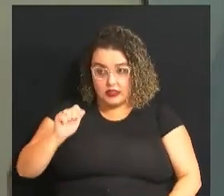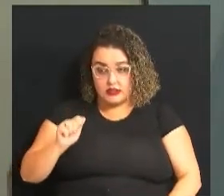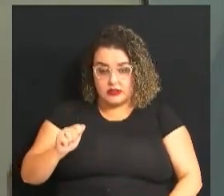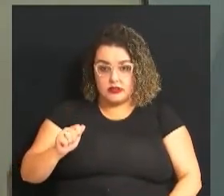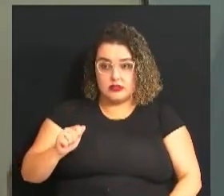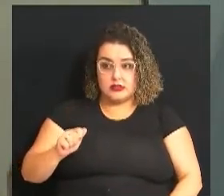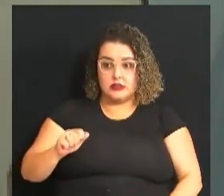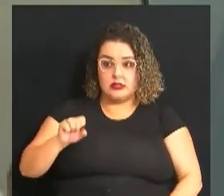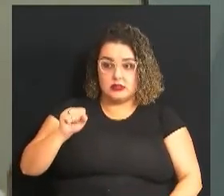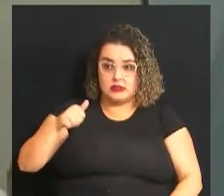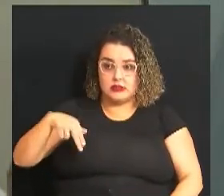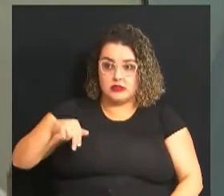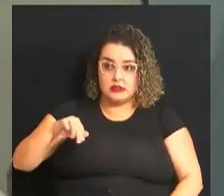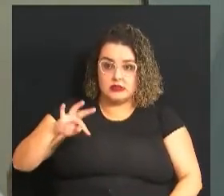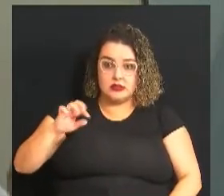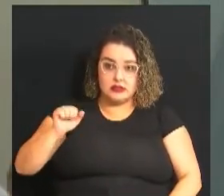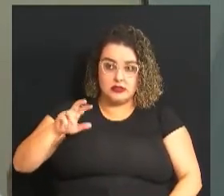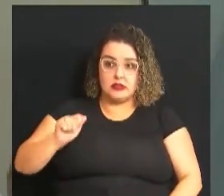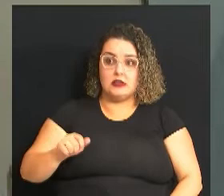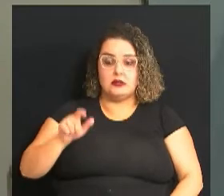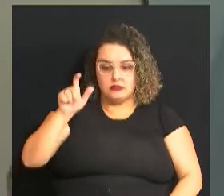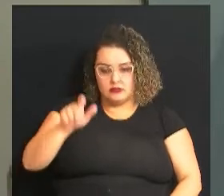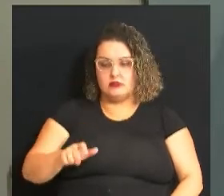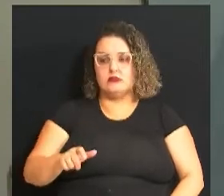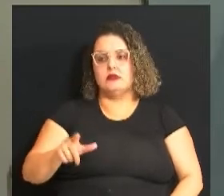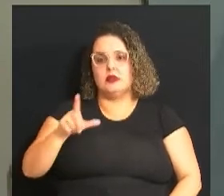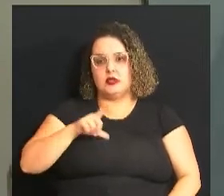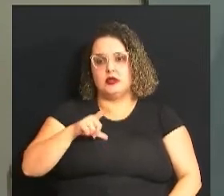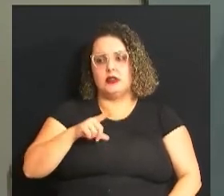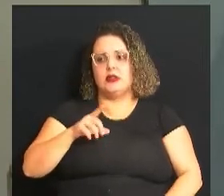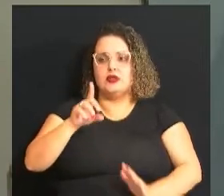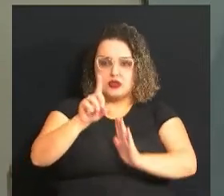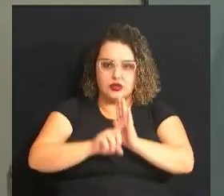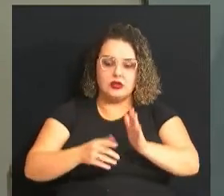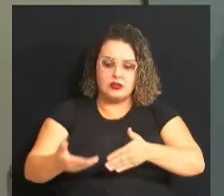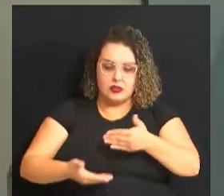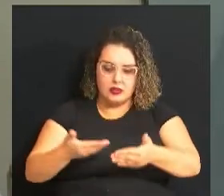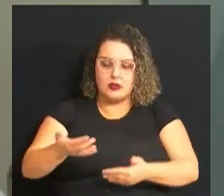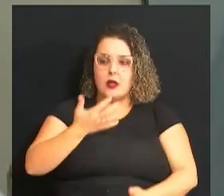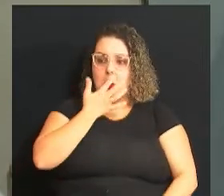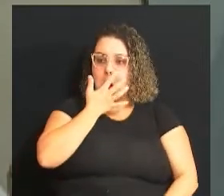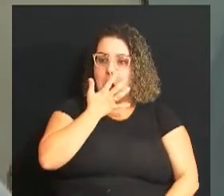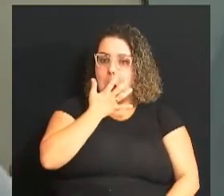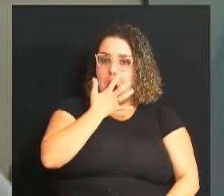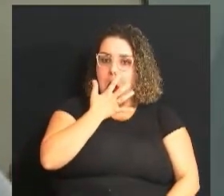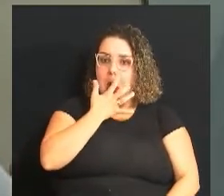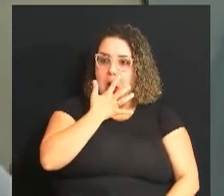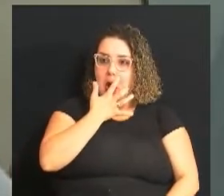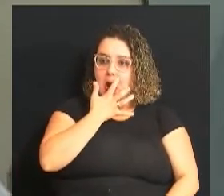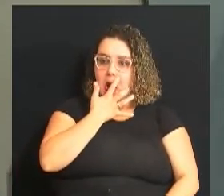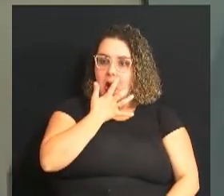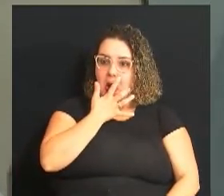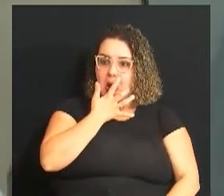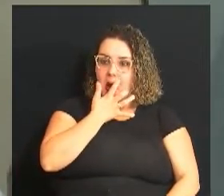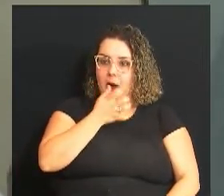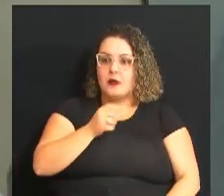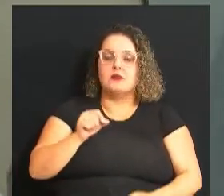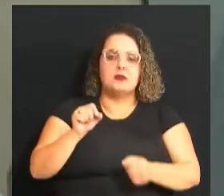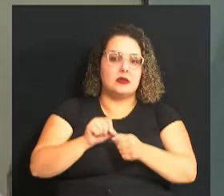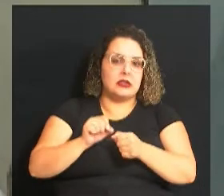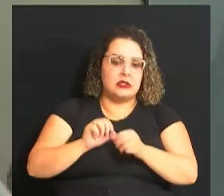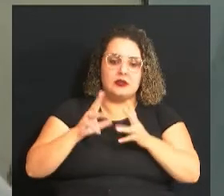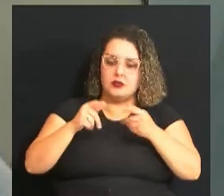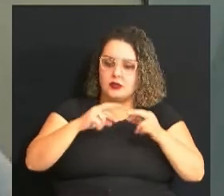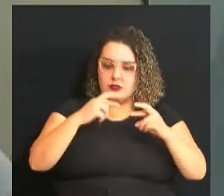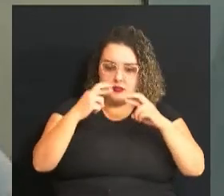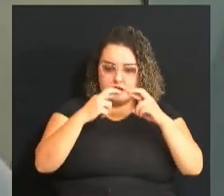paciente notificado que tem direito ao tratamento. E a gente faz toda uma investigação